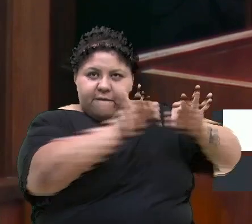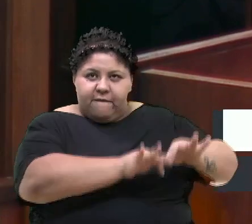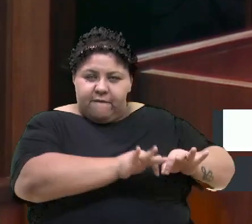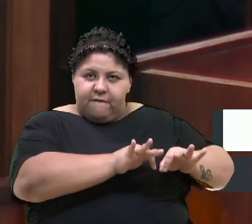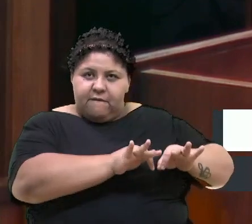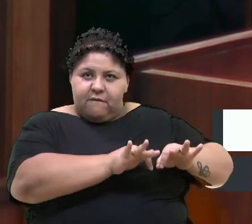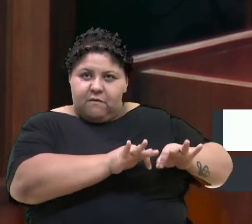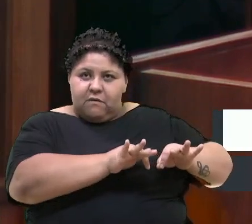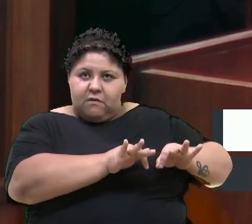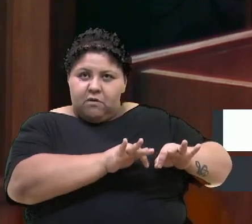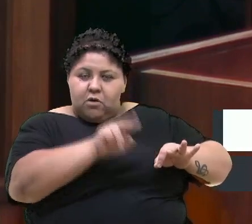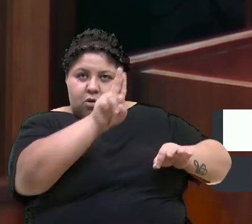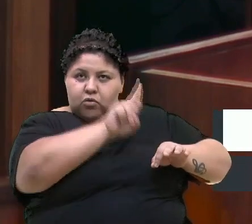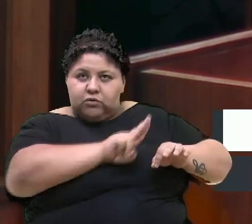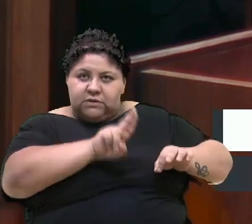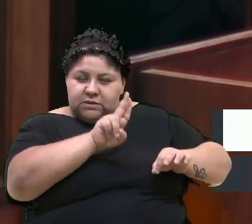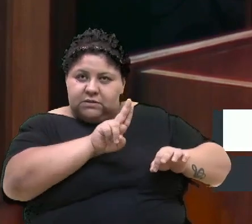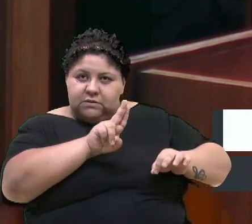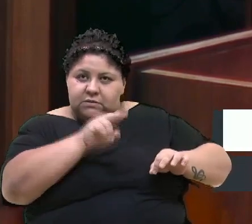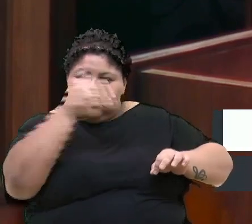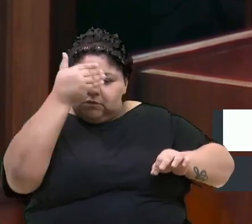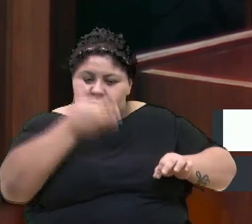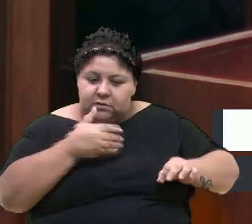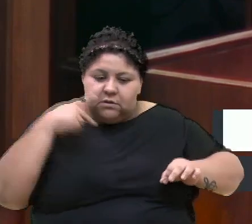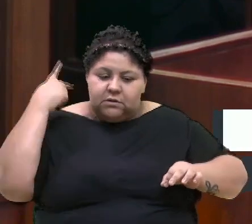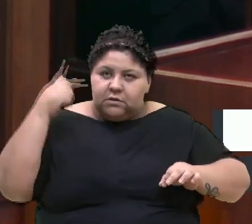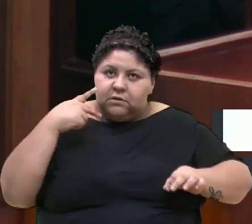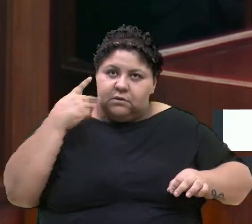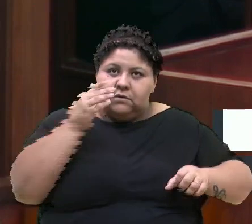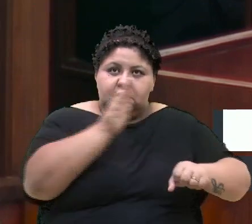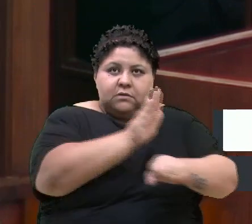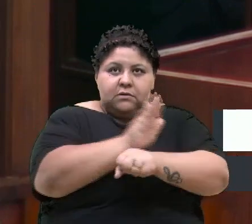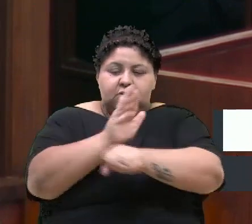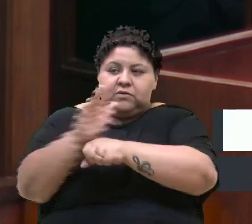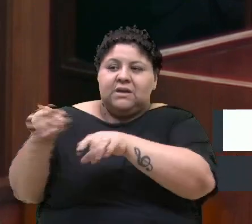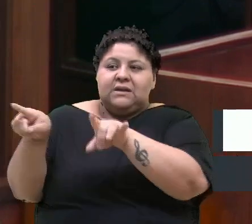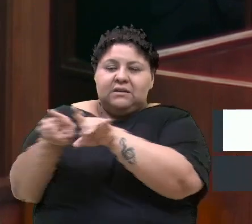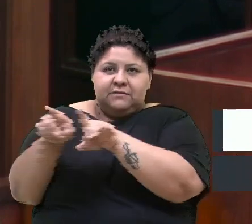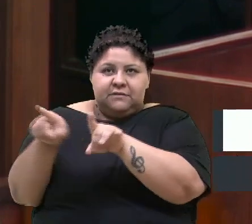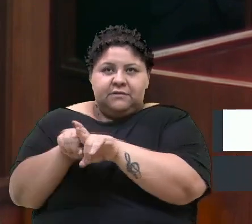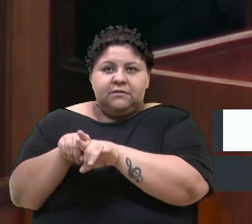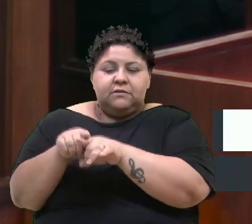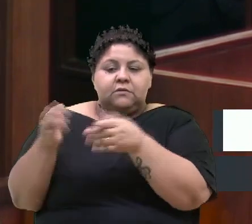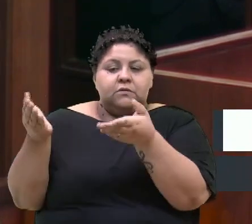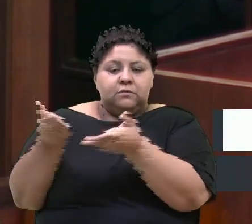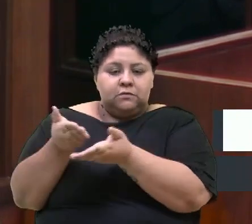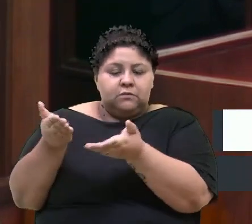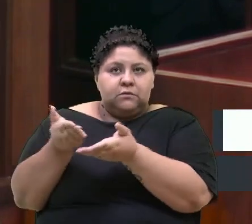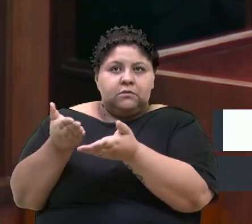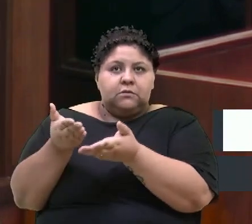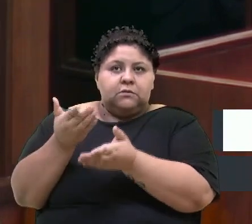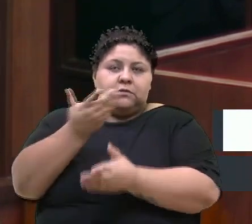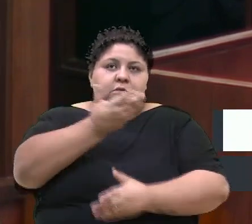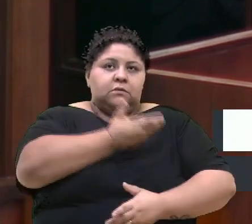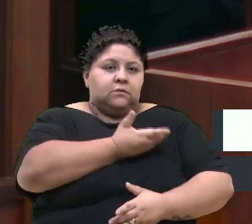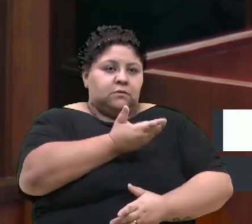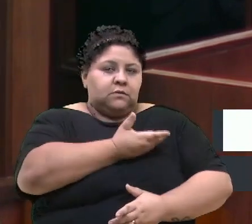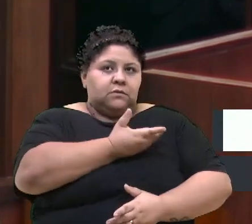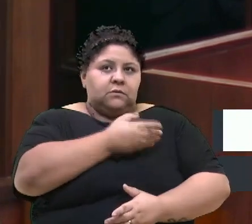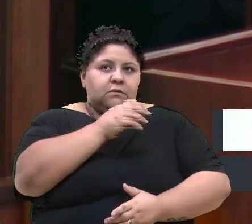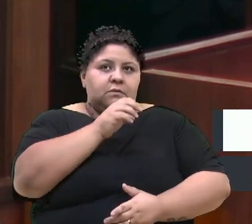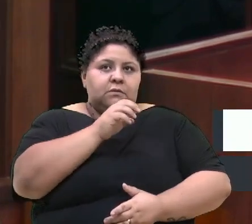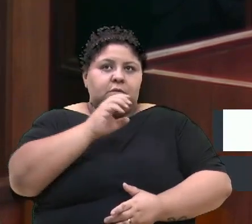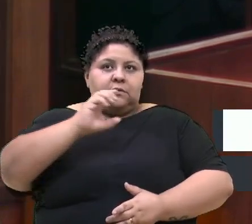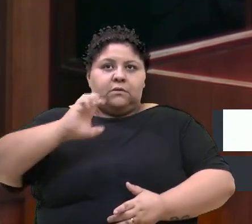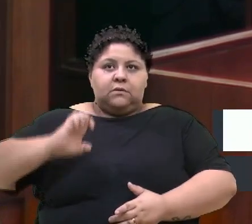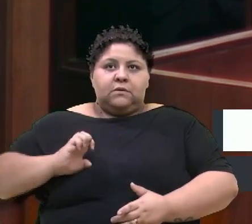frente parlamentar. Essa sinaleira veio ajudar bastante também, e hoje meu amigo Ed Carlos me